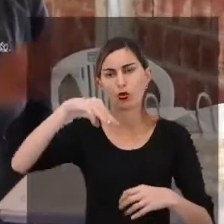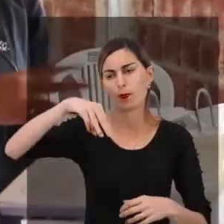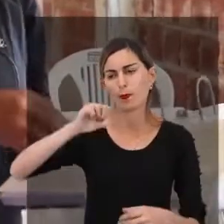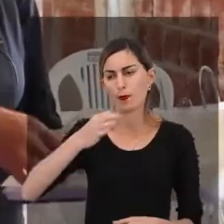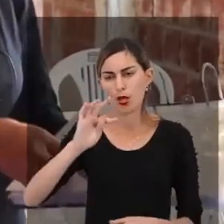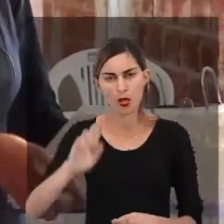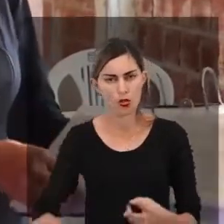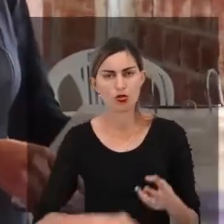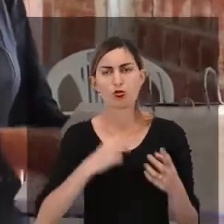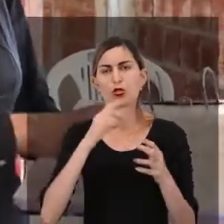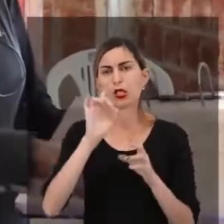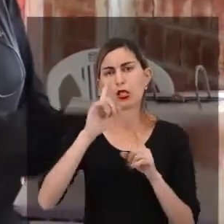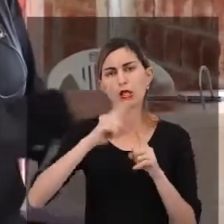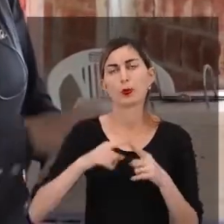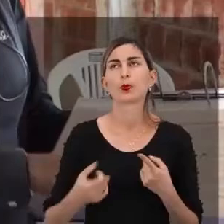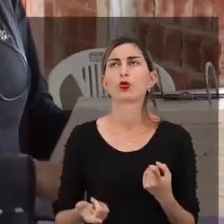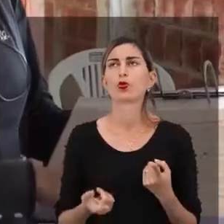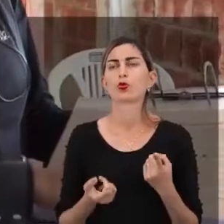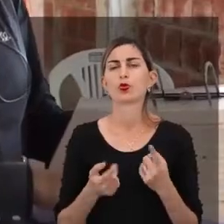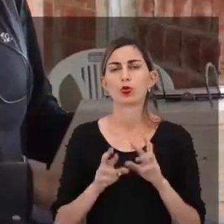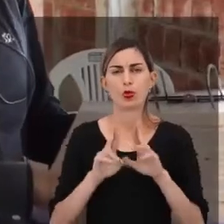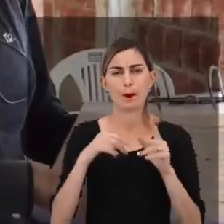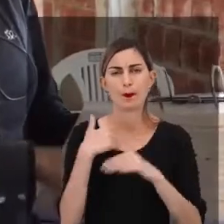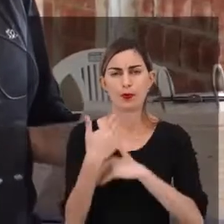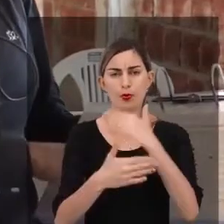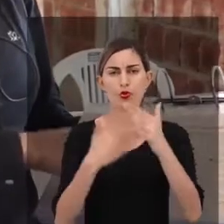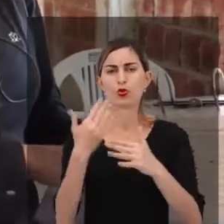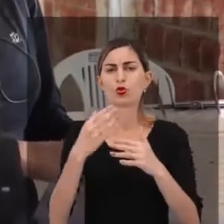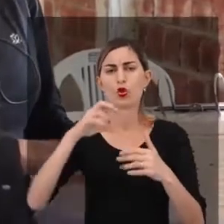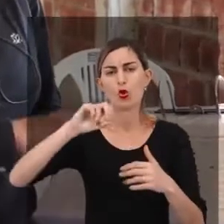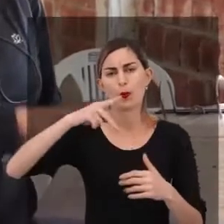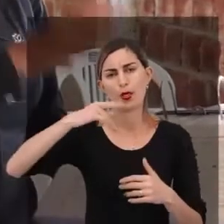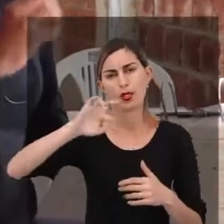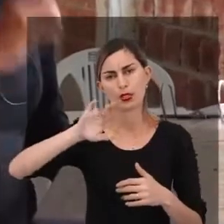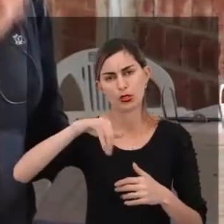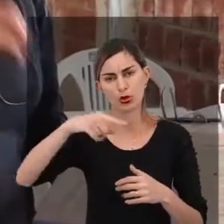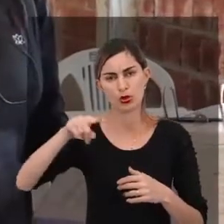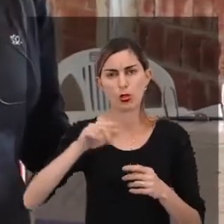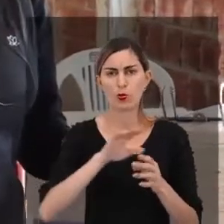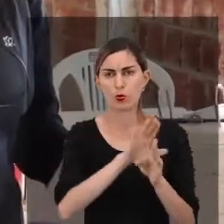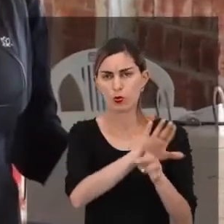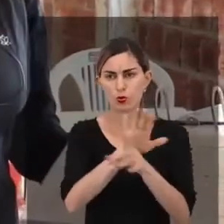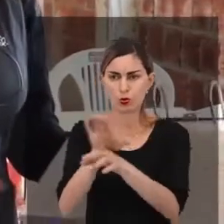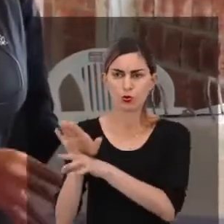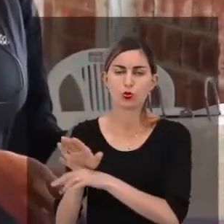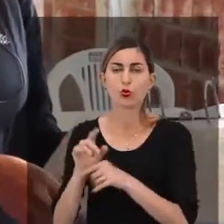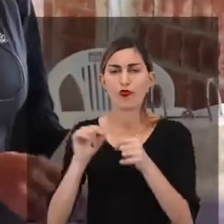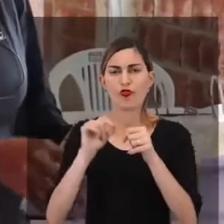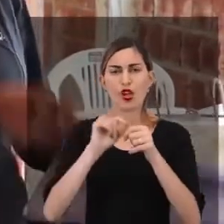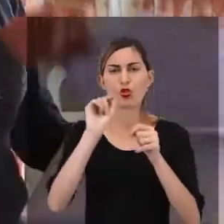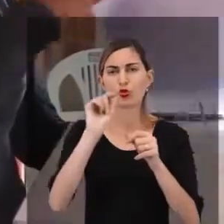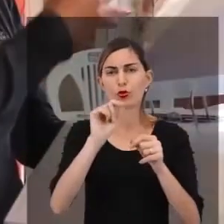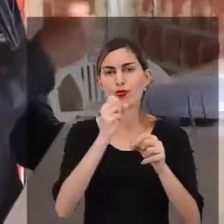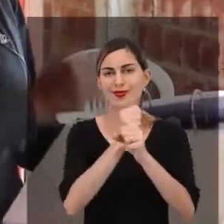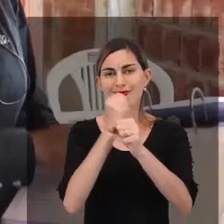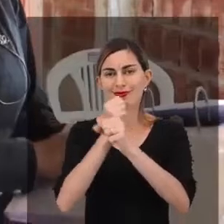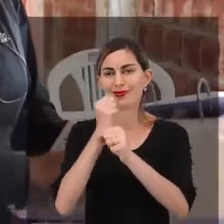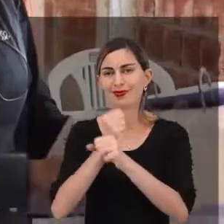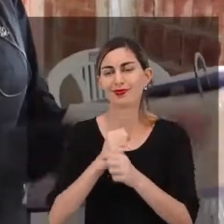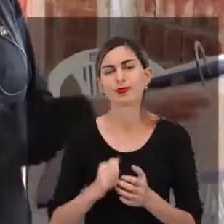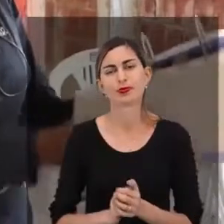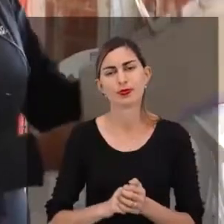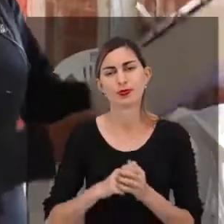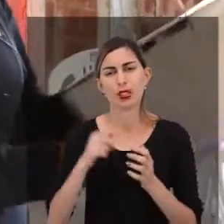é do mestre. Então, é tipo um procedimento operacional guiando o que a gente faz na obra,